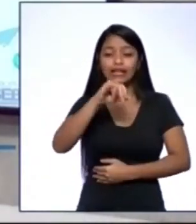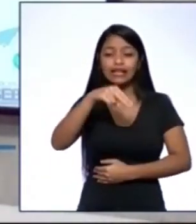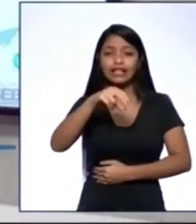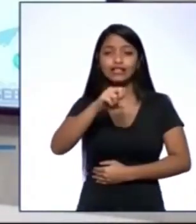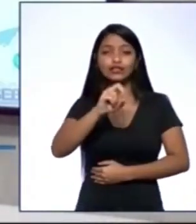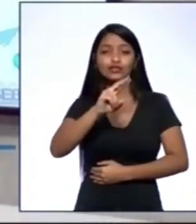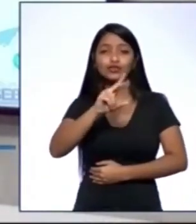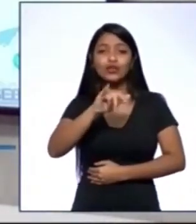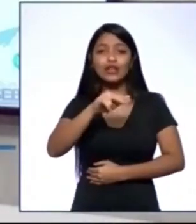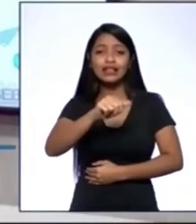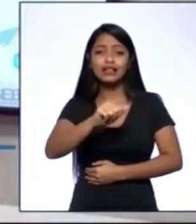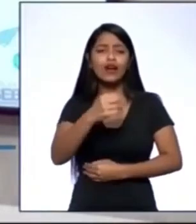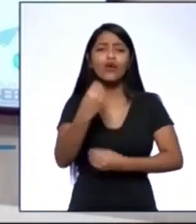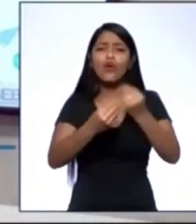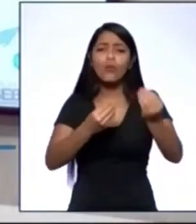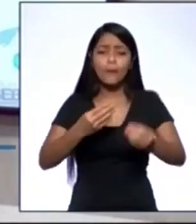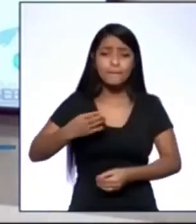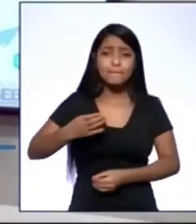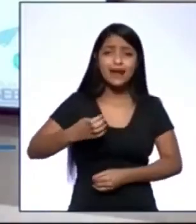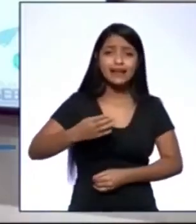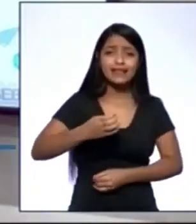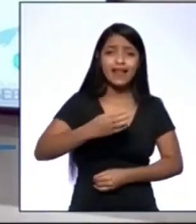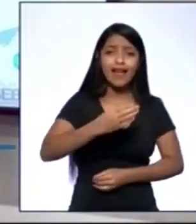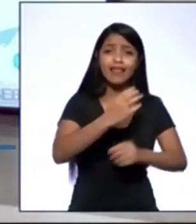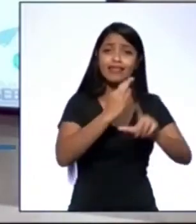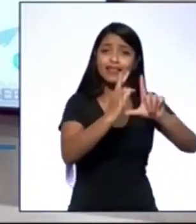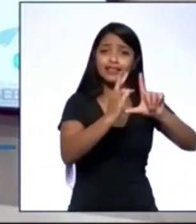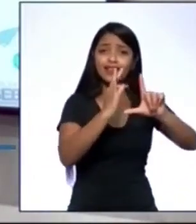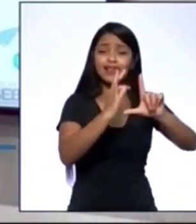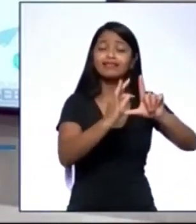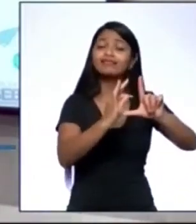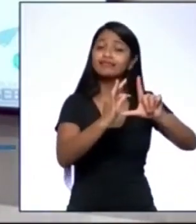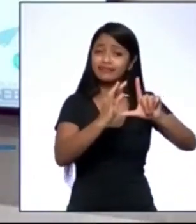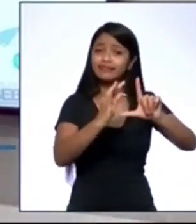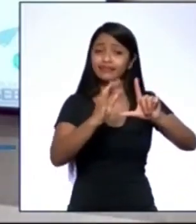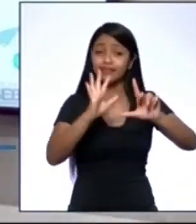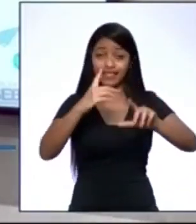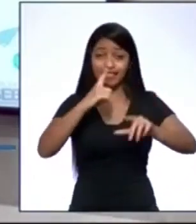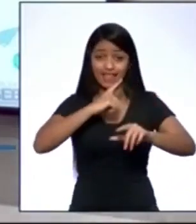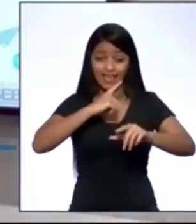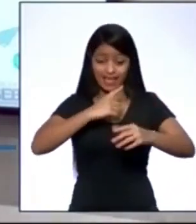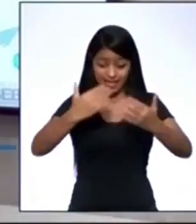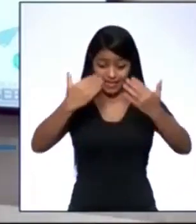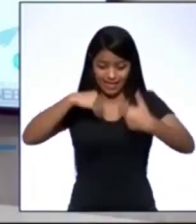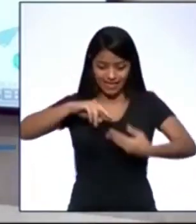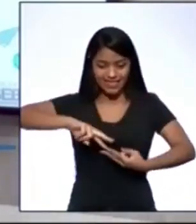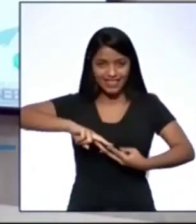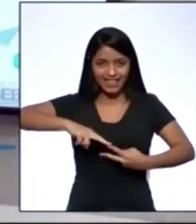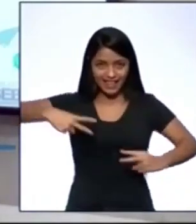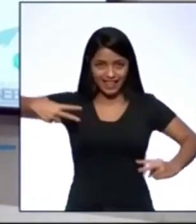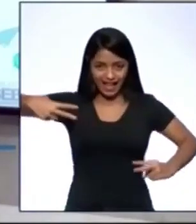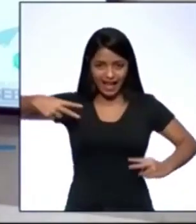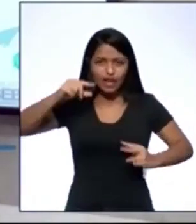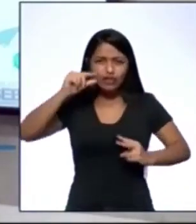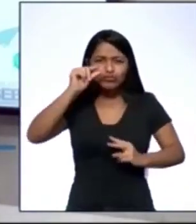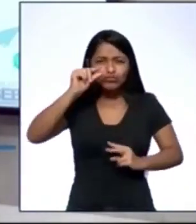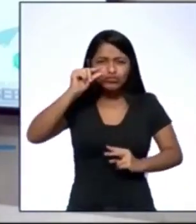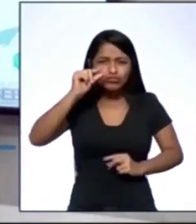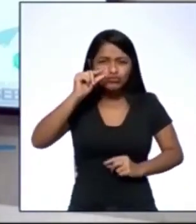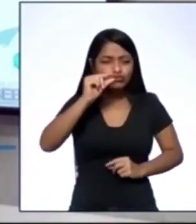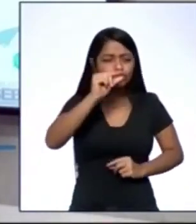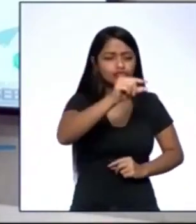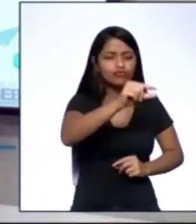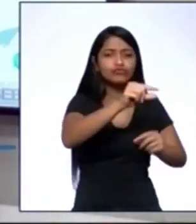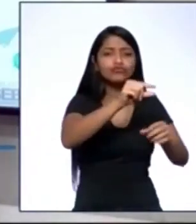transgênicas. O homem conseguiu pegar o pedacinho do DNA que manda fabricar a insulina humana e colocou esse